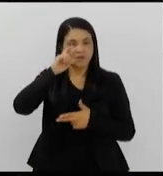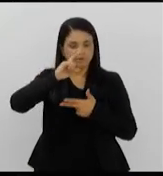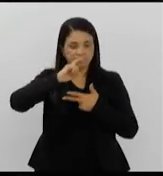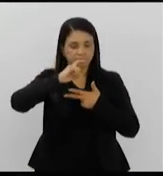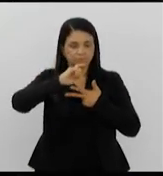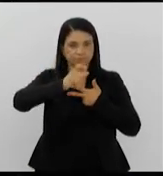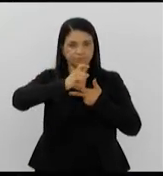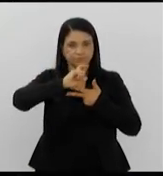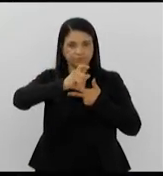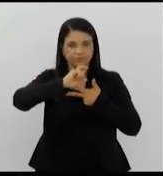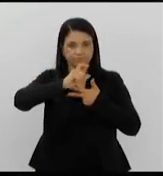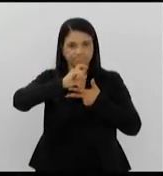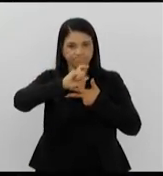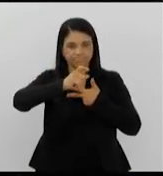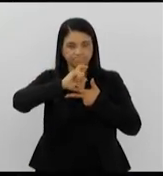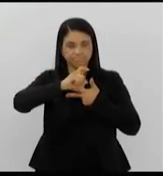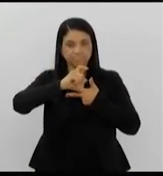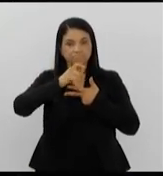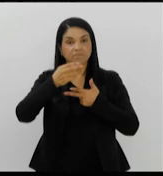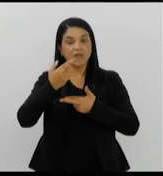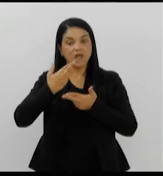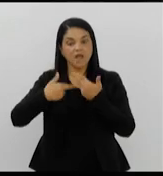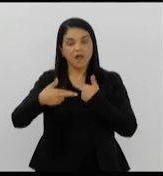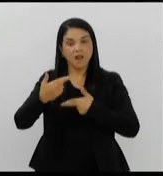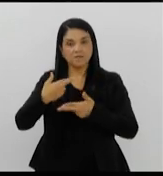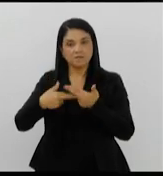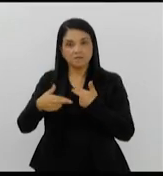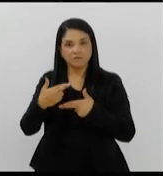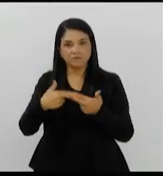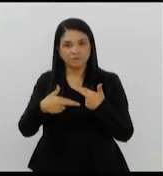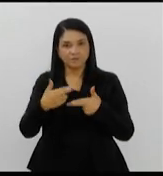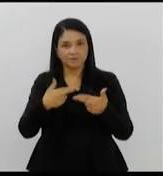com essas relações estariam